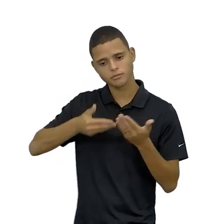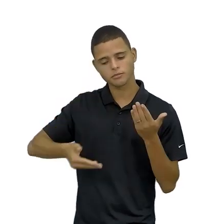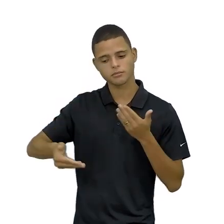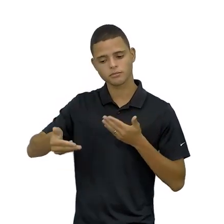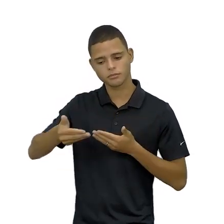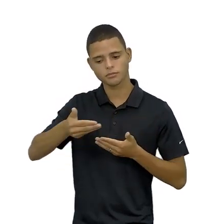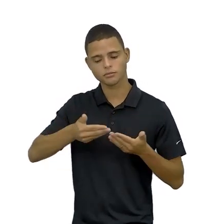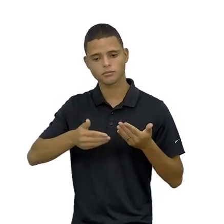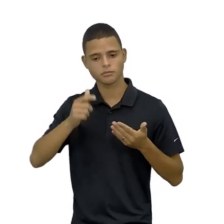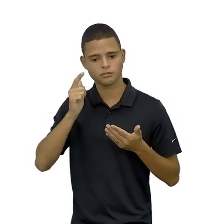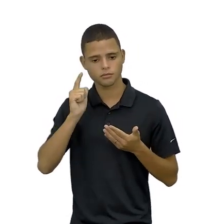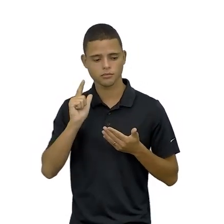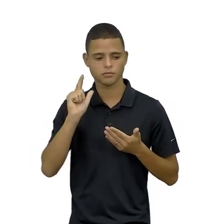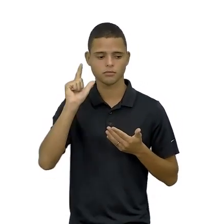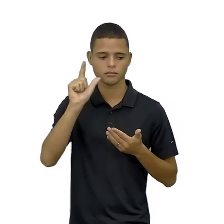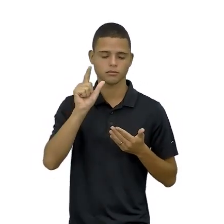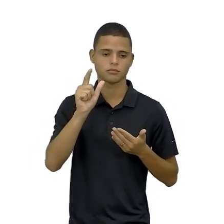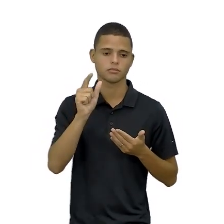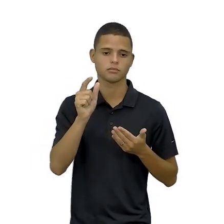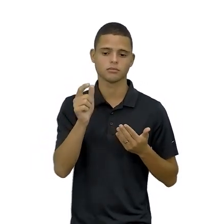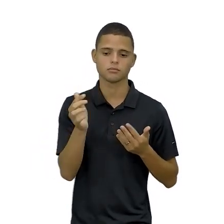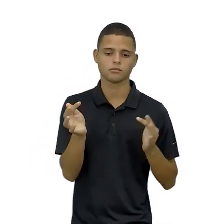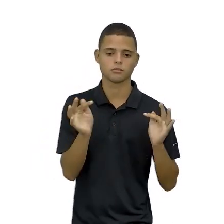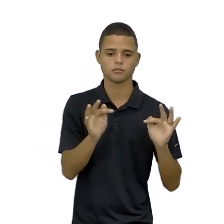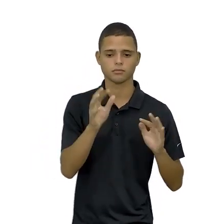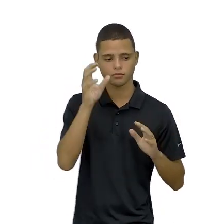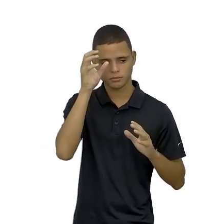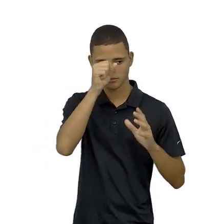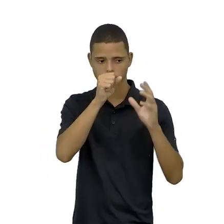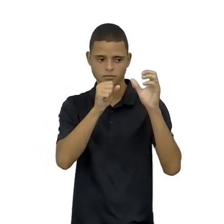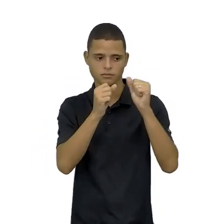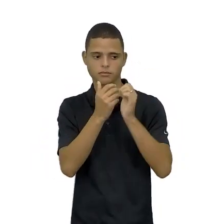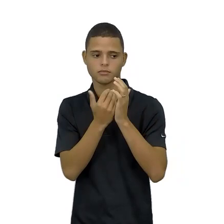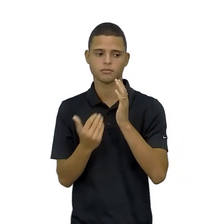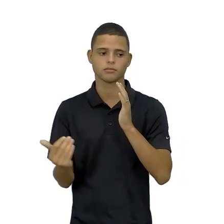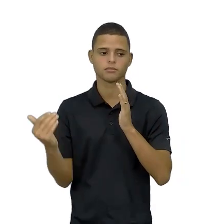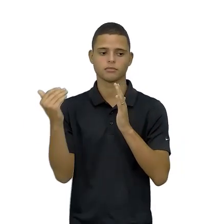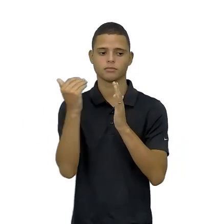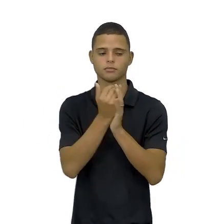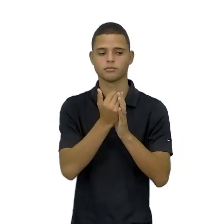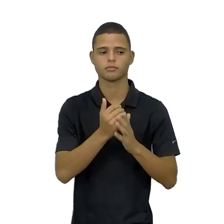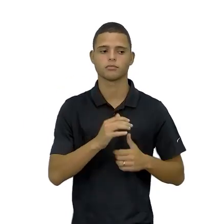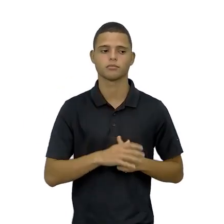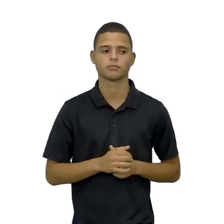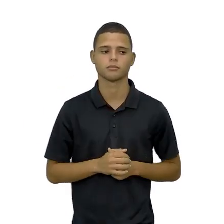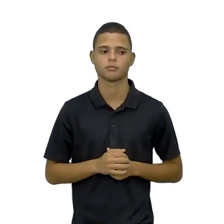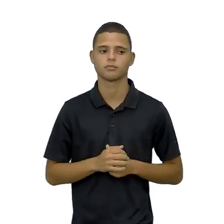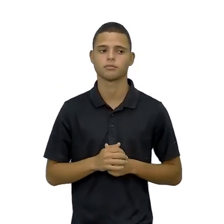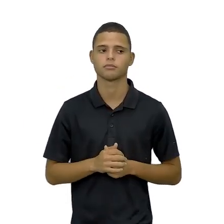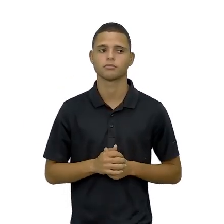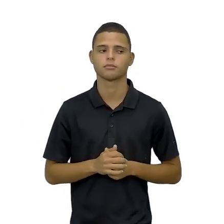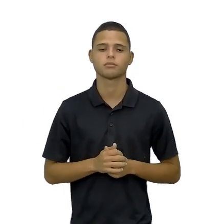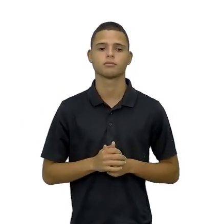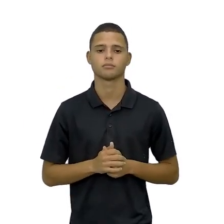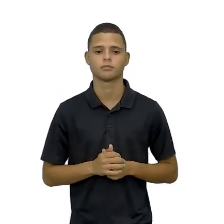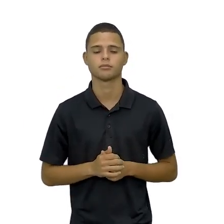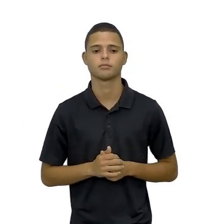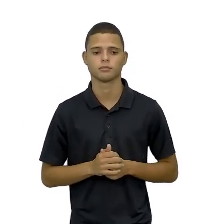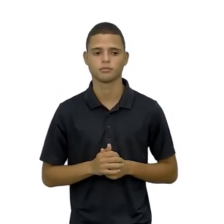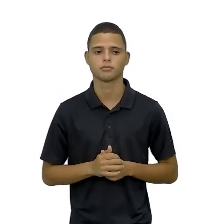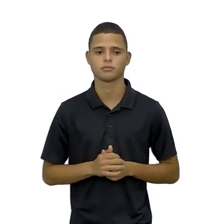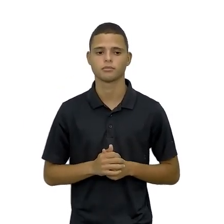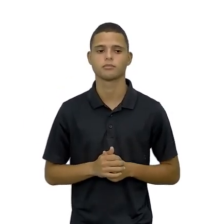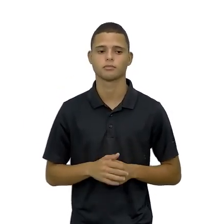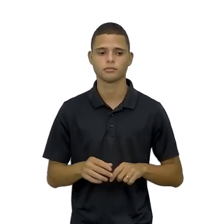eles possam, no fundo, aprender mais uns com os outros. A recuperação dentro da mesma turma, que a gente